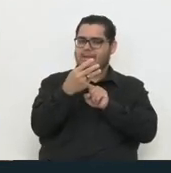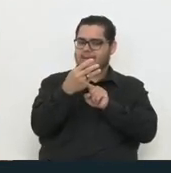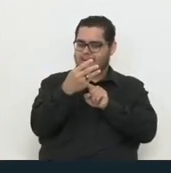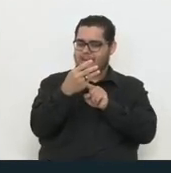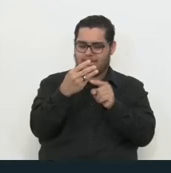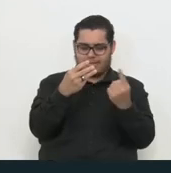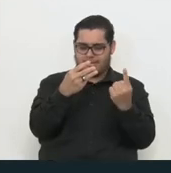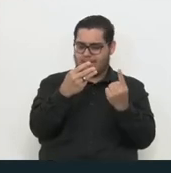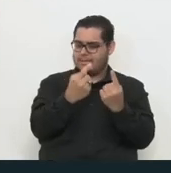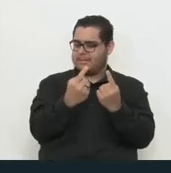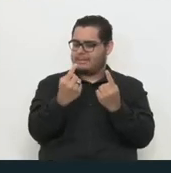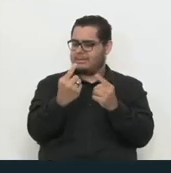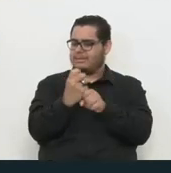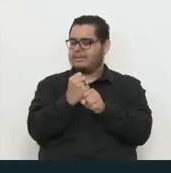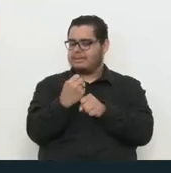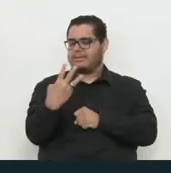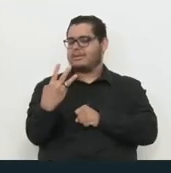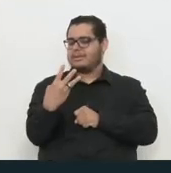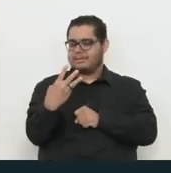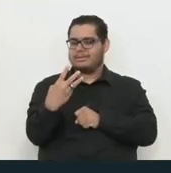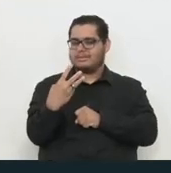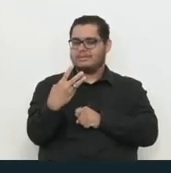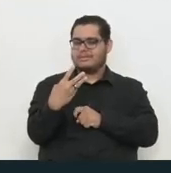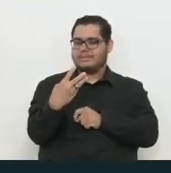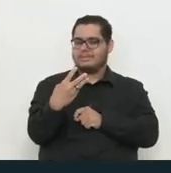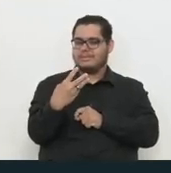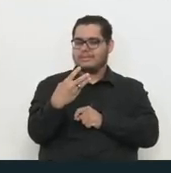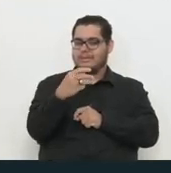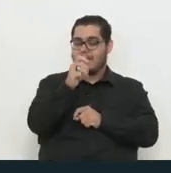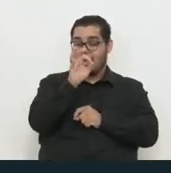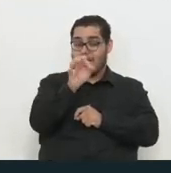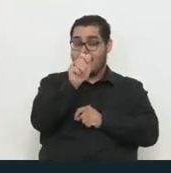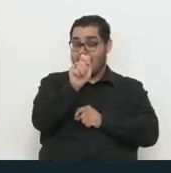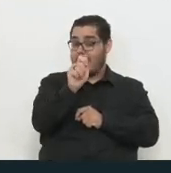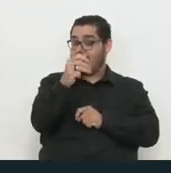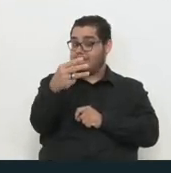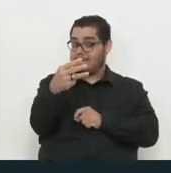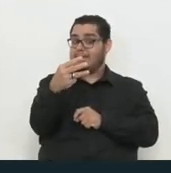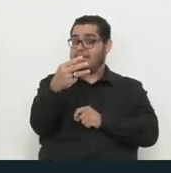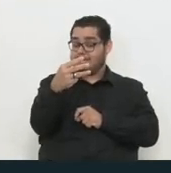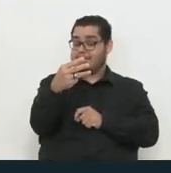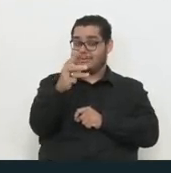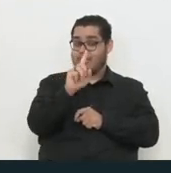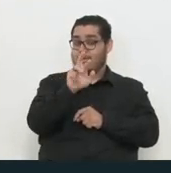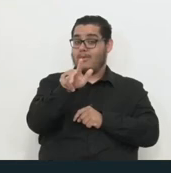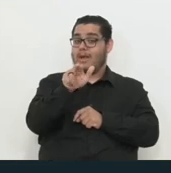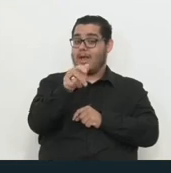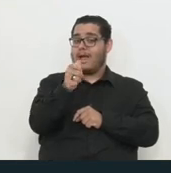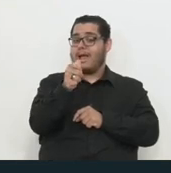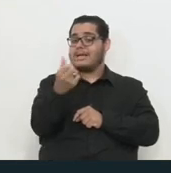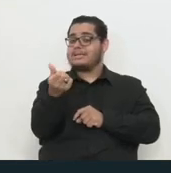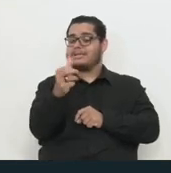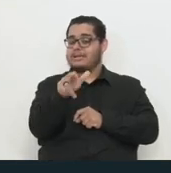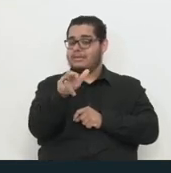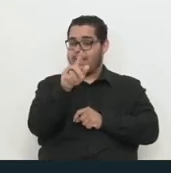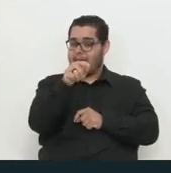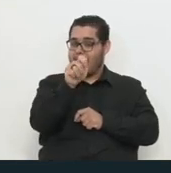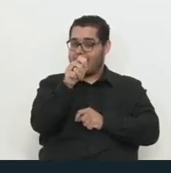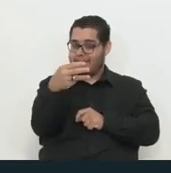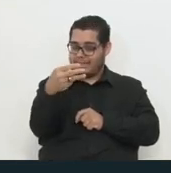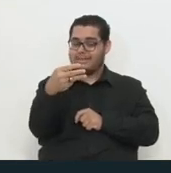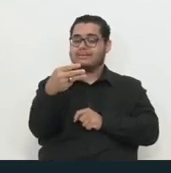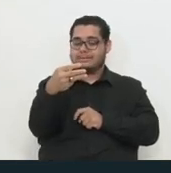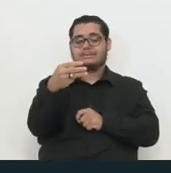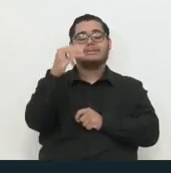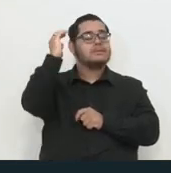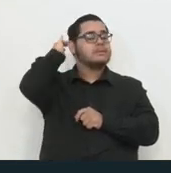porque eu falei o que a 6 é 3 a 3 Que fique claro então um contrato